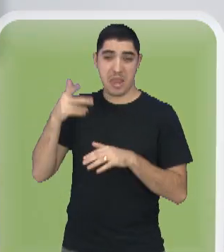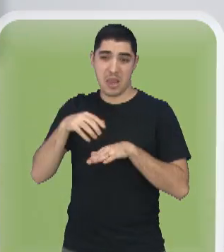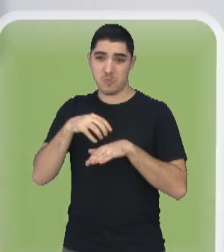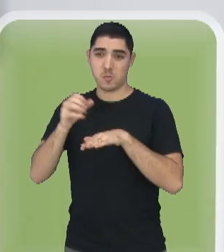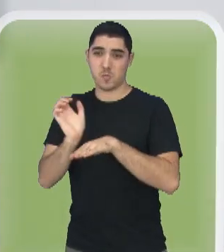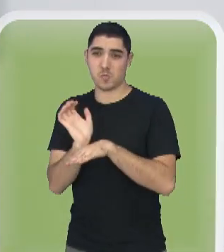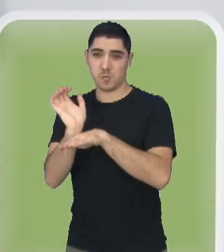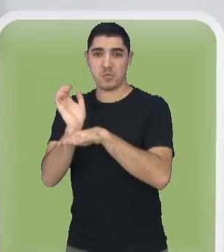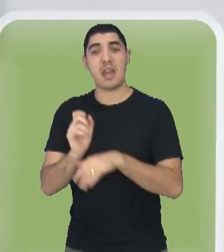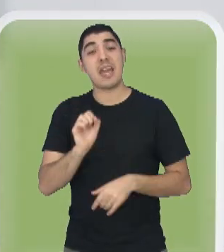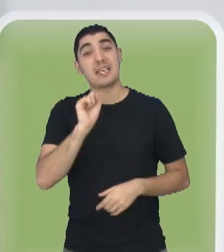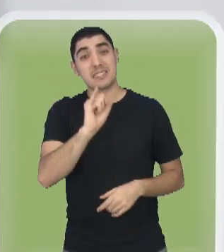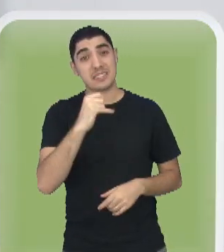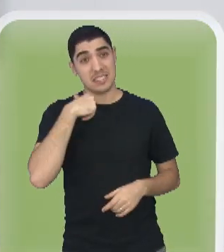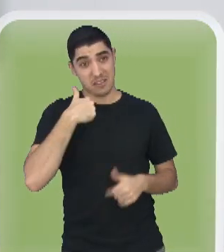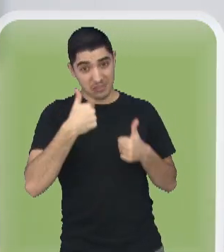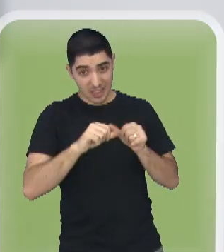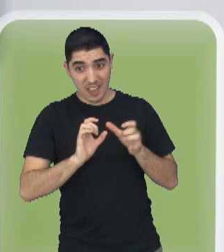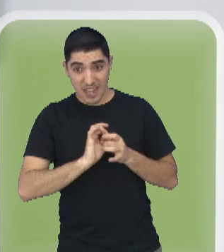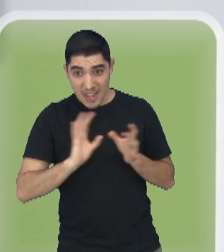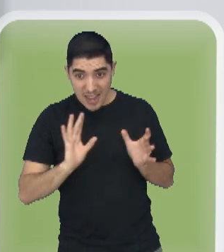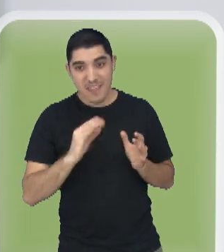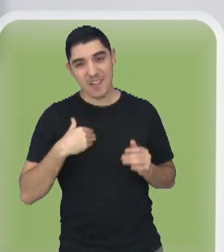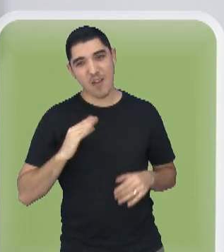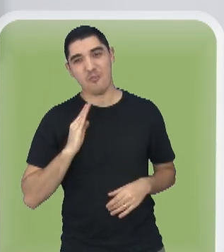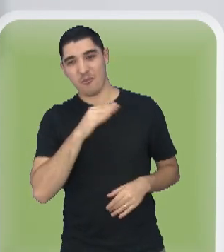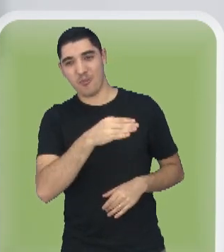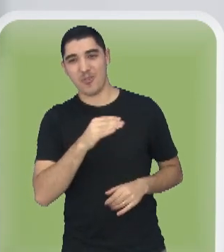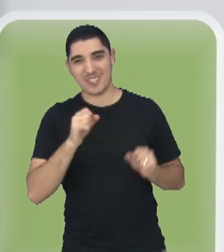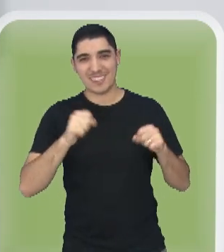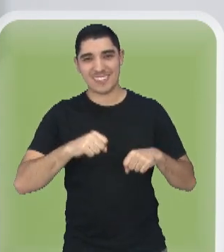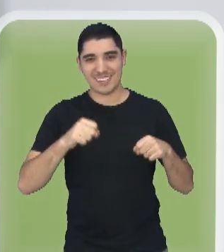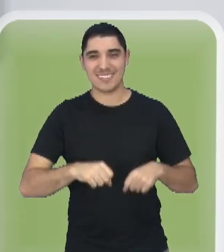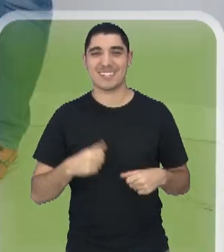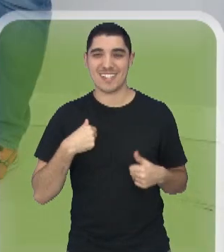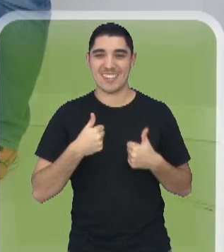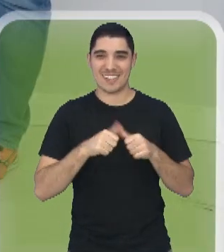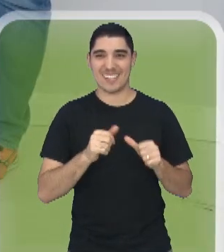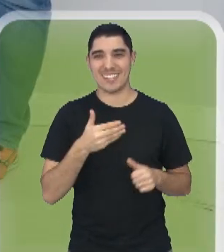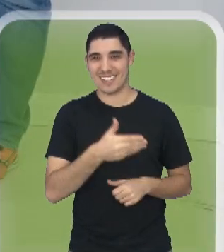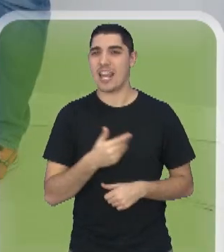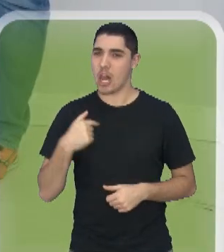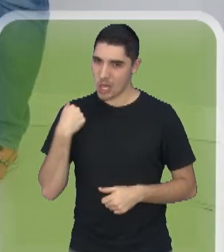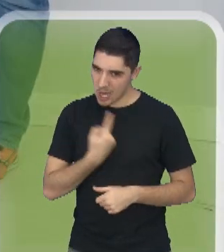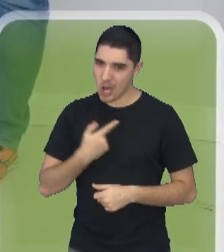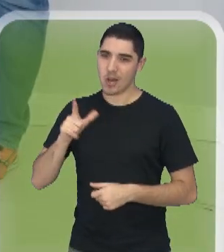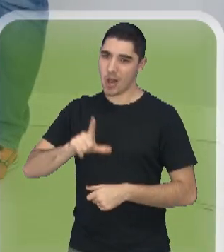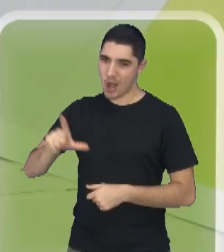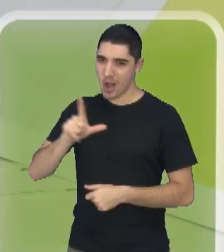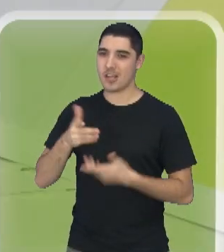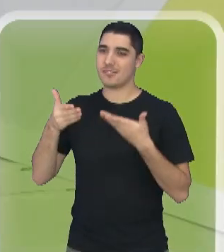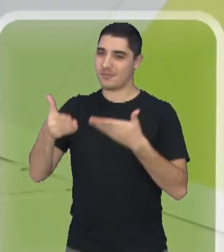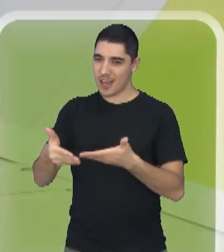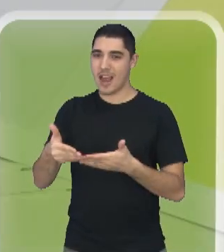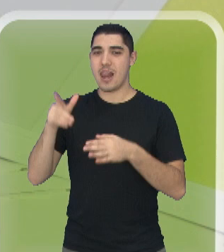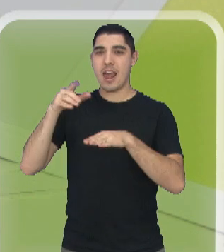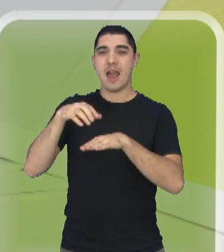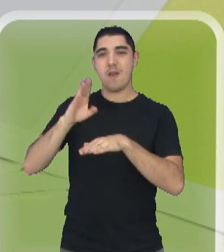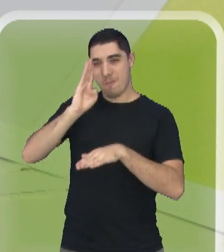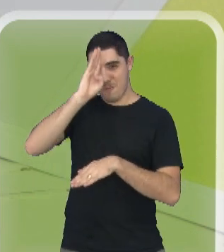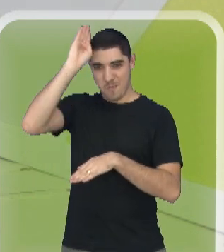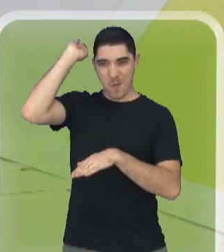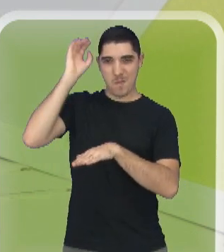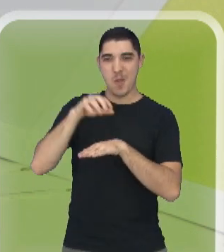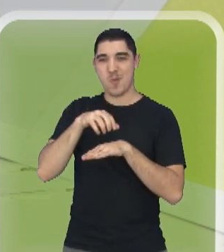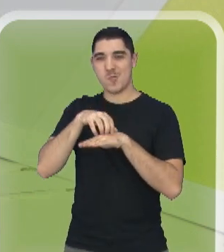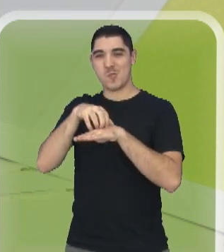estiver disponível no dia... Estará, a gente hora, dá um exato, jeito. Eu vou estar lá. A gente vai, claro, a gente vai dar um jeito pra você ir lá no caminhão de bombeiro, fazer a